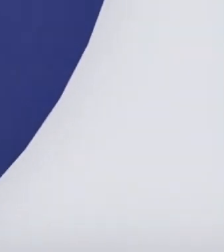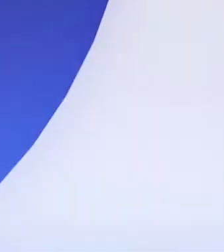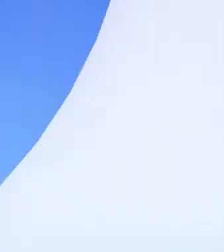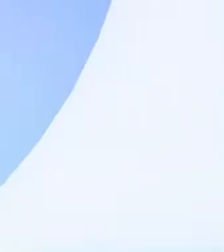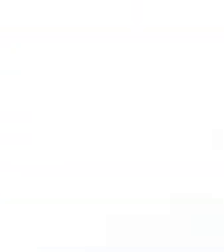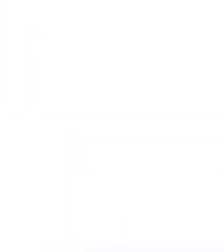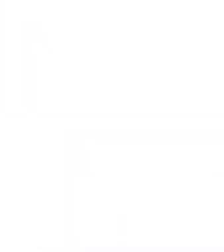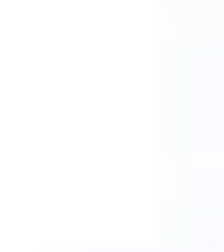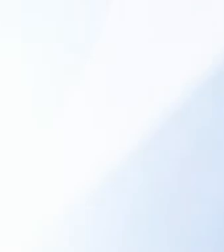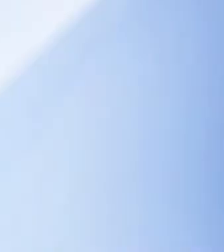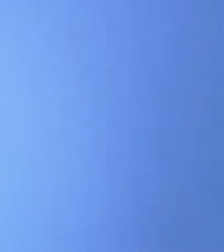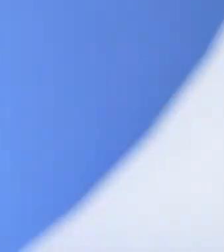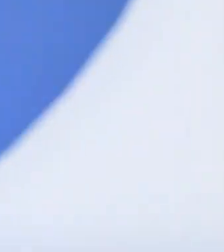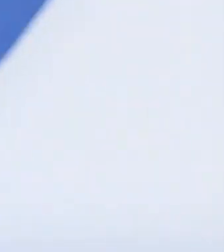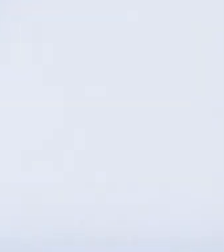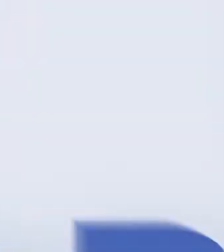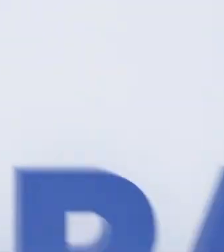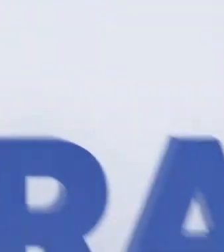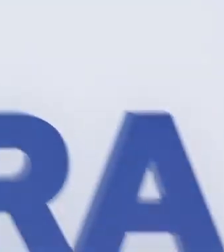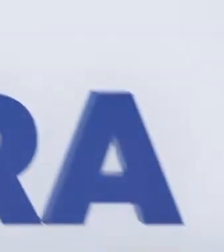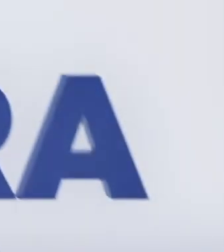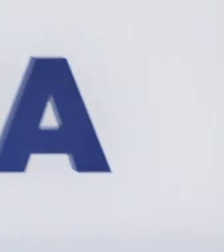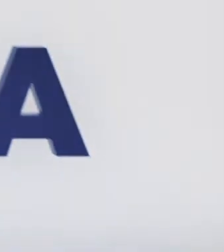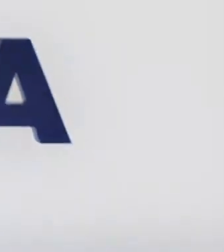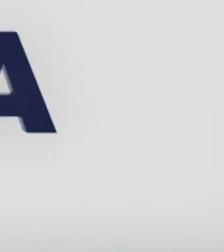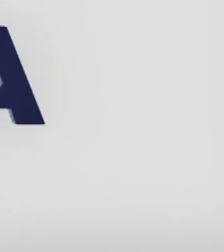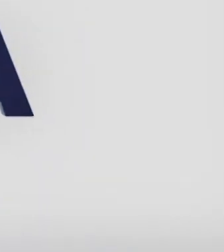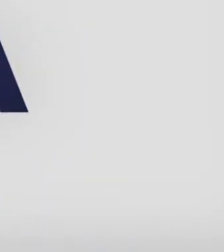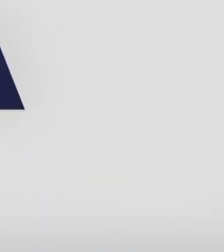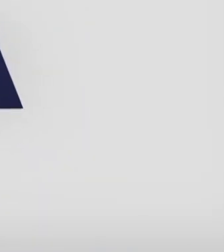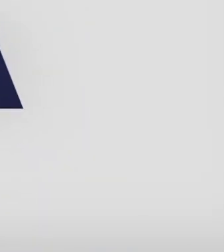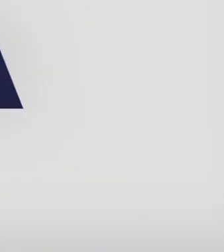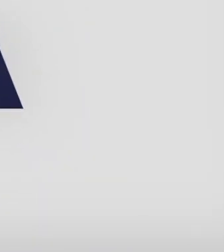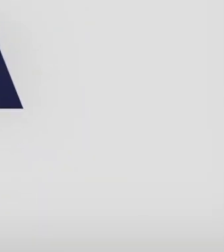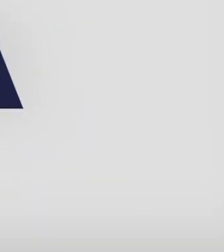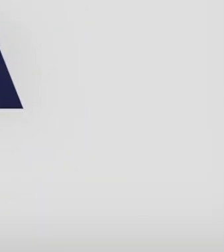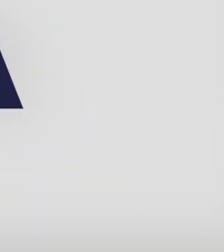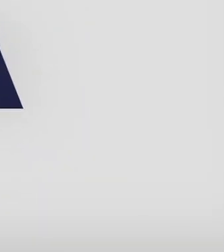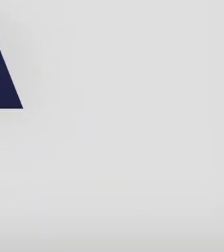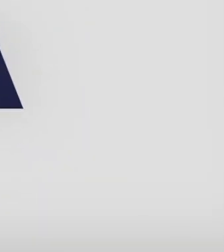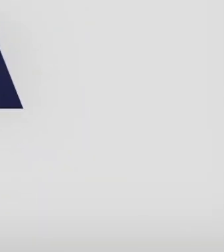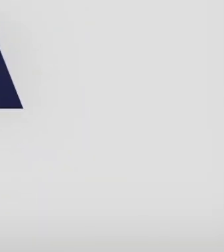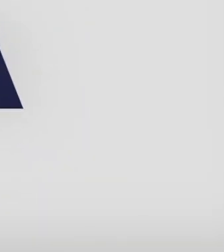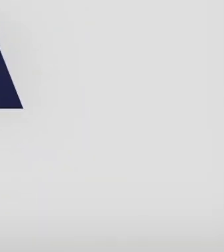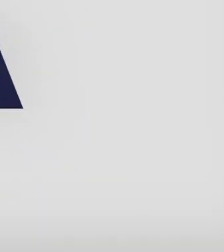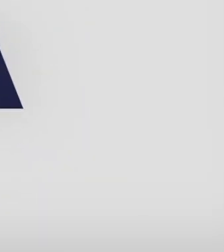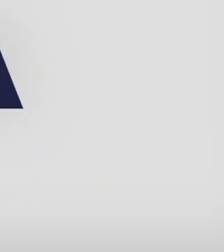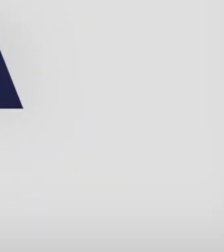TV Câmara, Campinas.